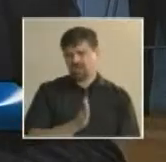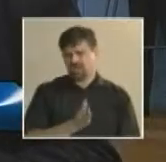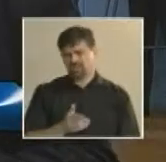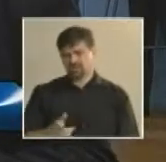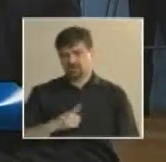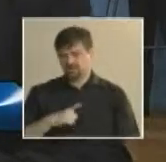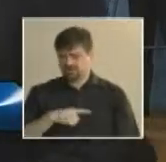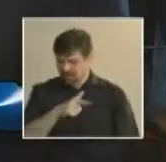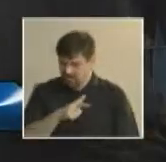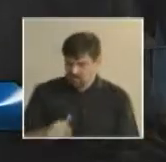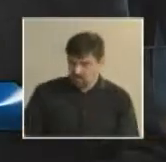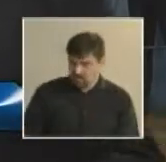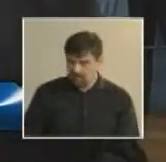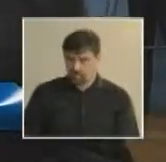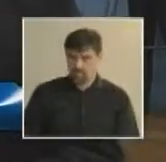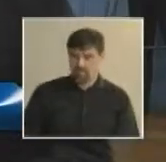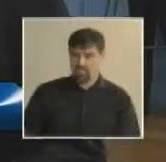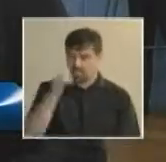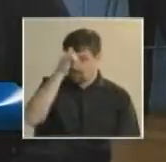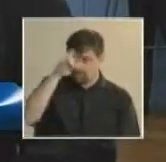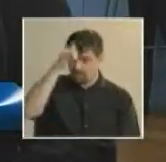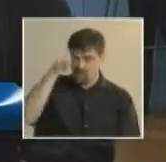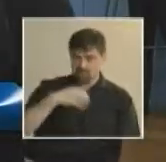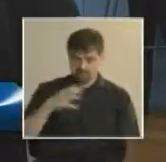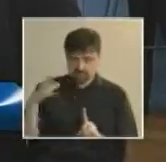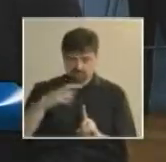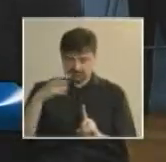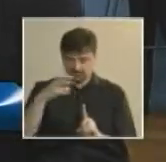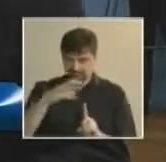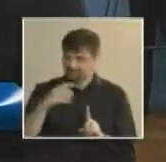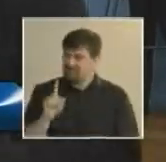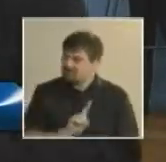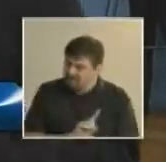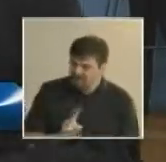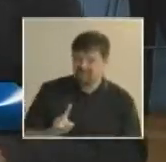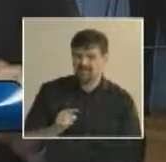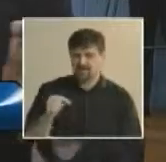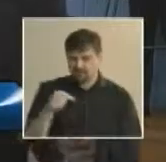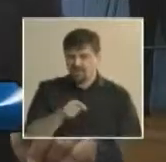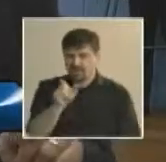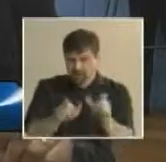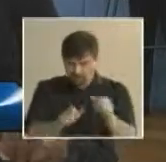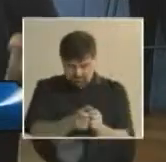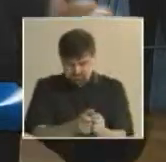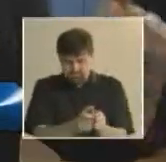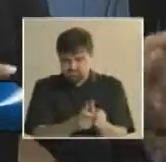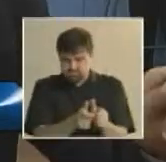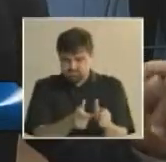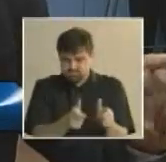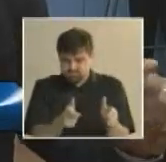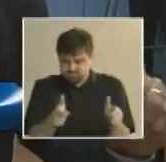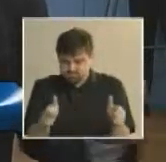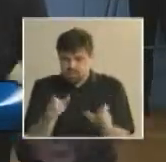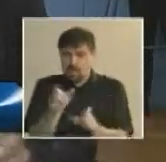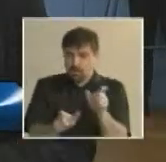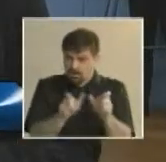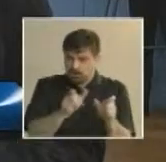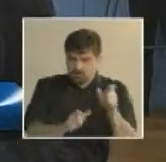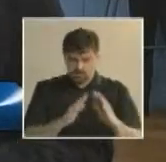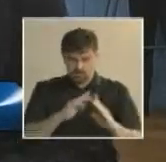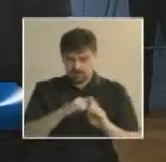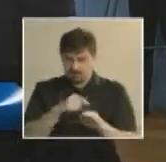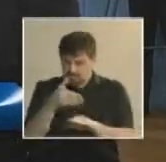levadas facilmente aliás em alguns casos a maior parte dos membros da